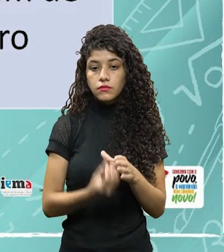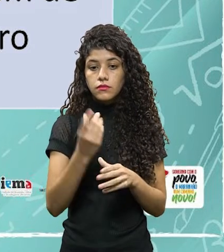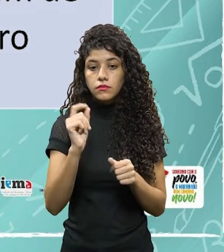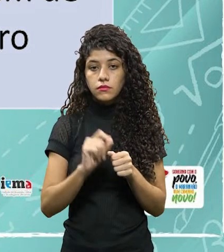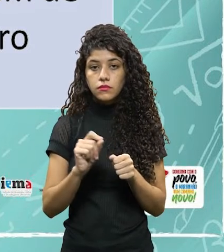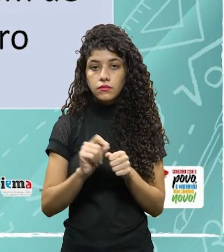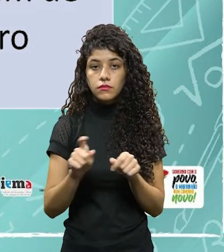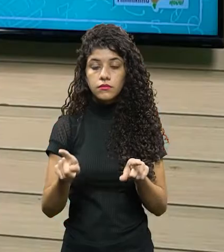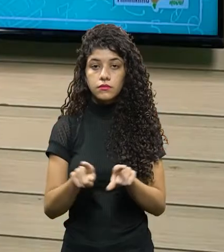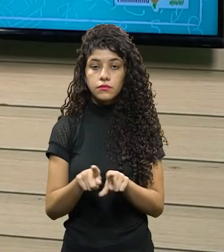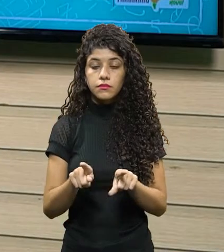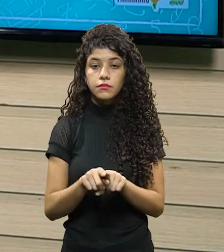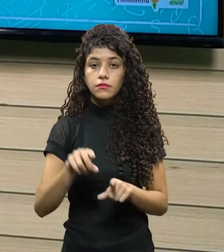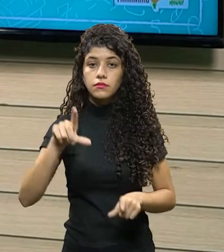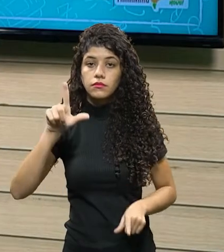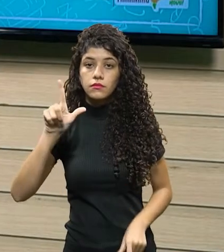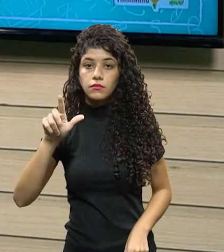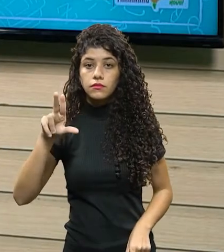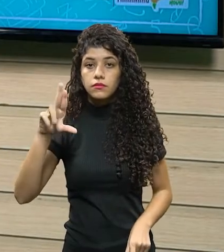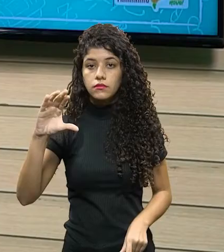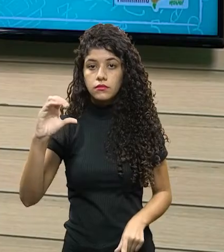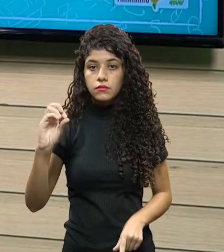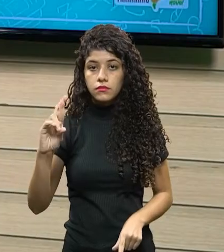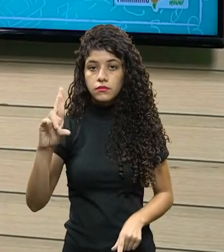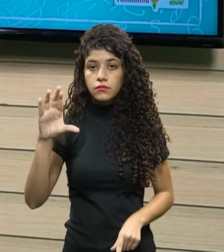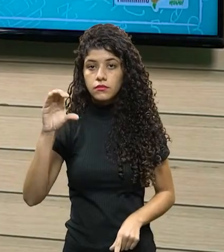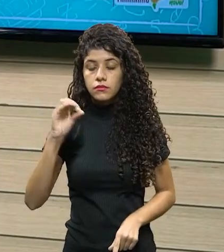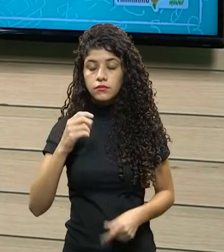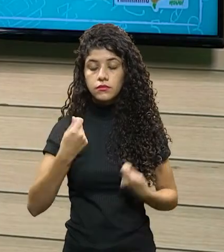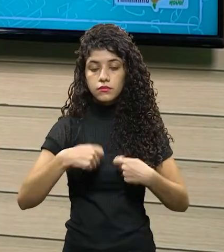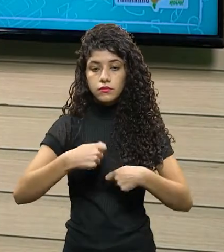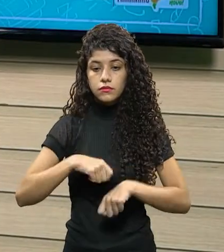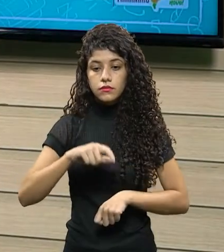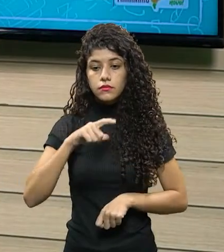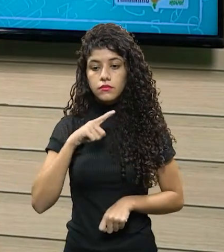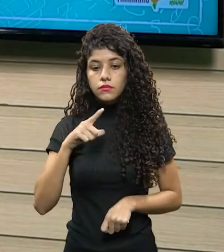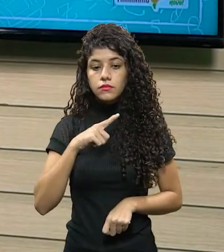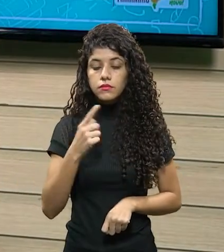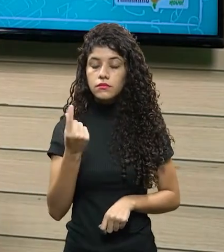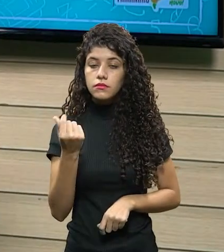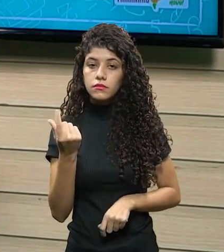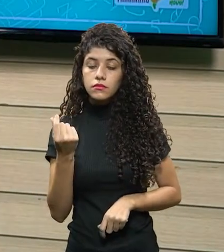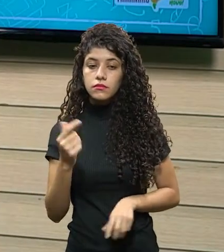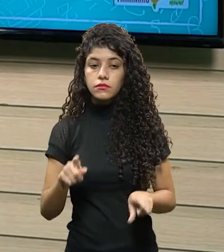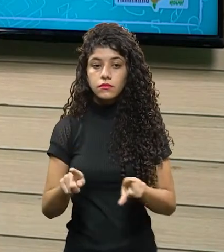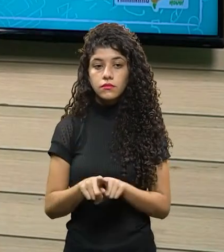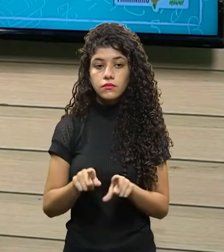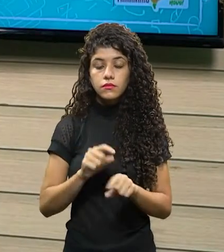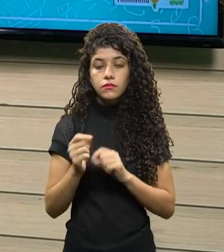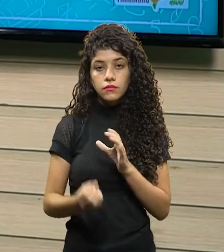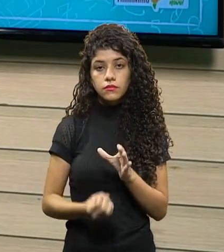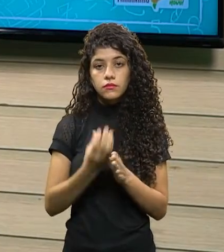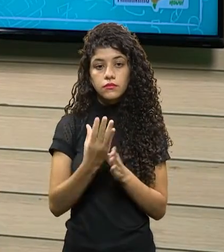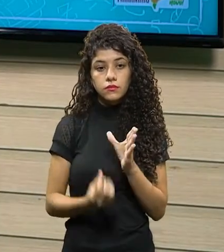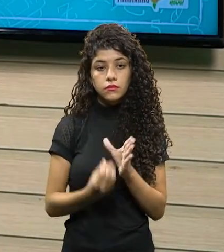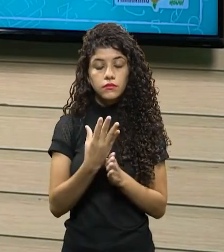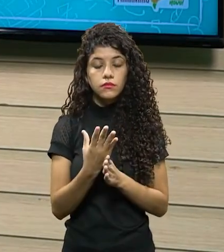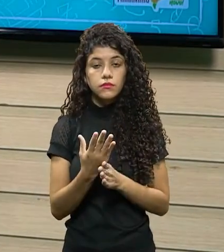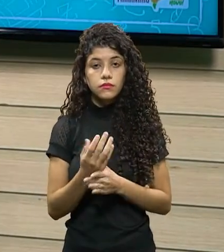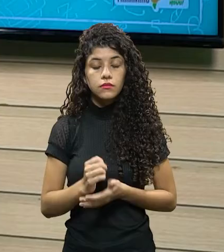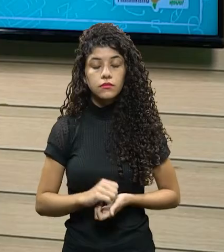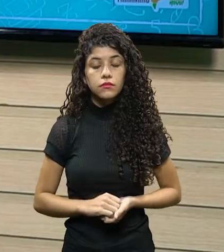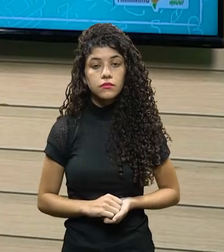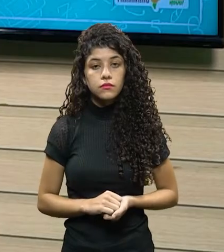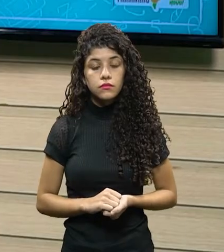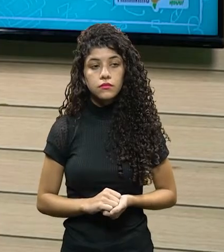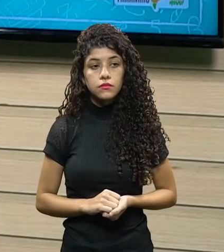e à margem de lucro. Então a empresa ela precisa determinar o valor do custo de aquisição, o valor dos custos de produção, qual a margem de